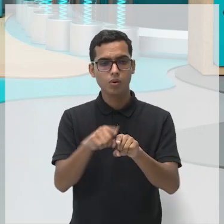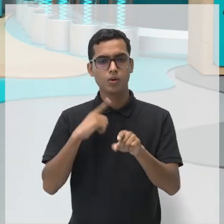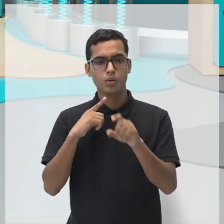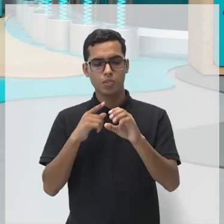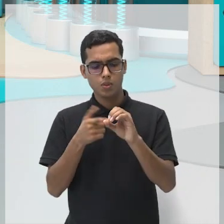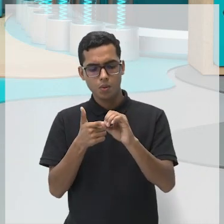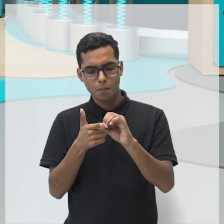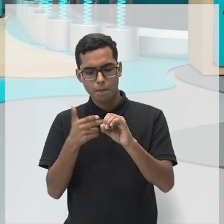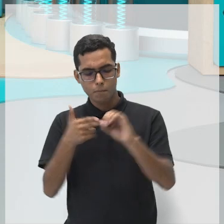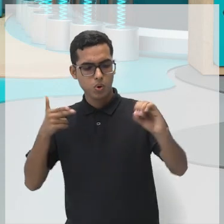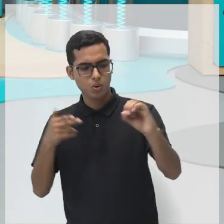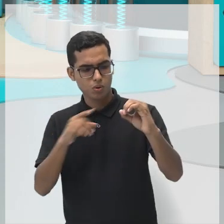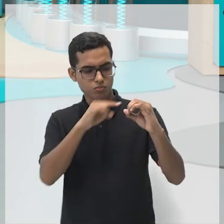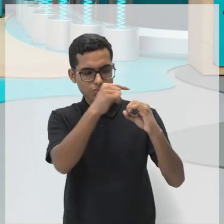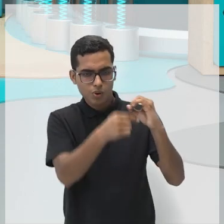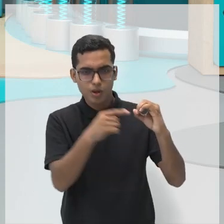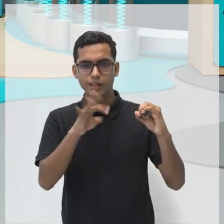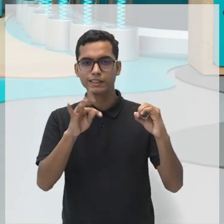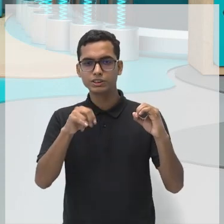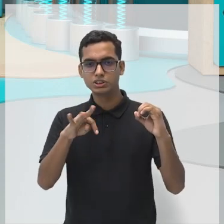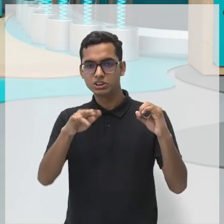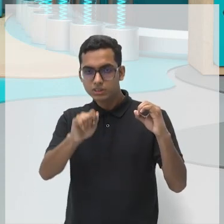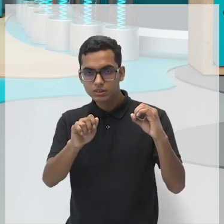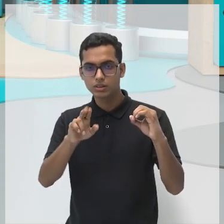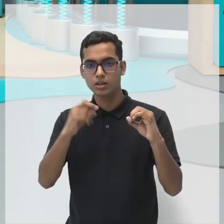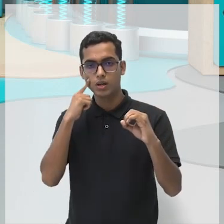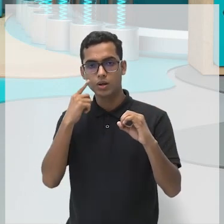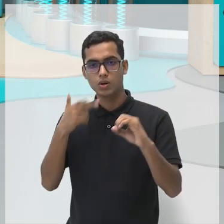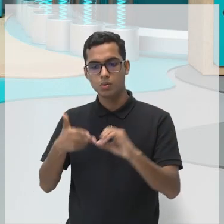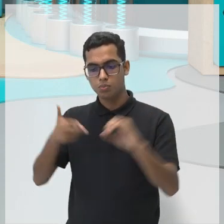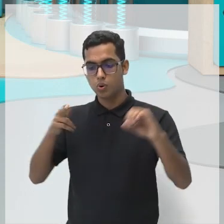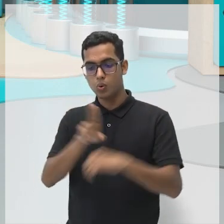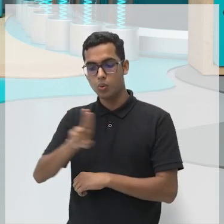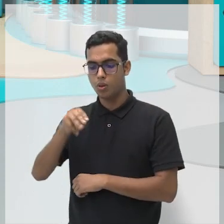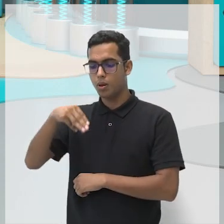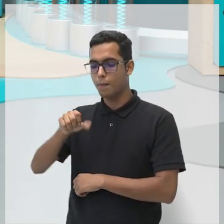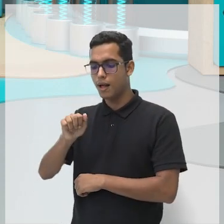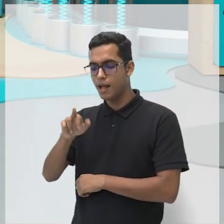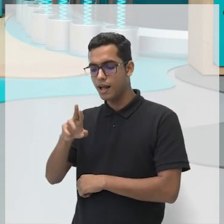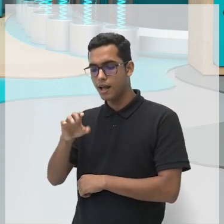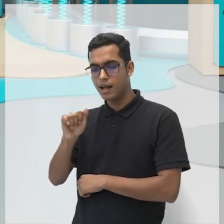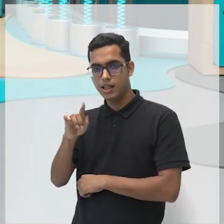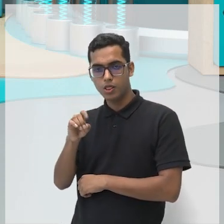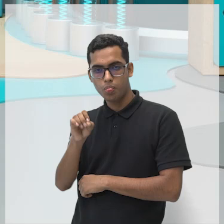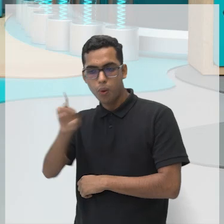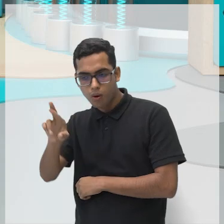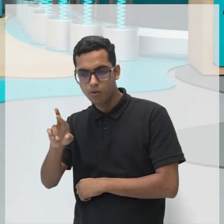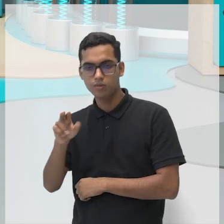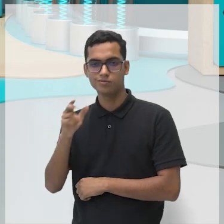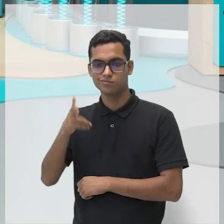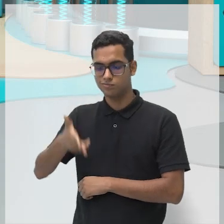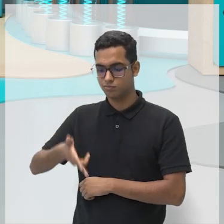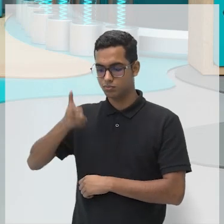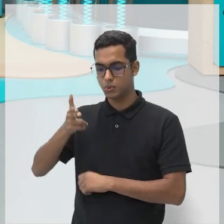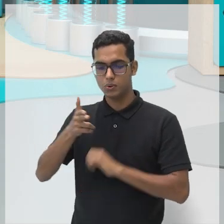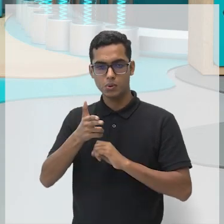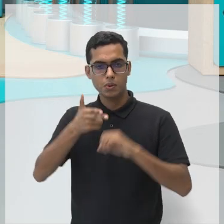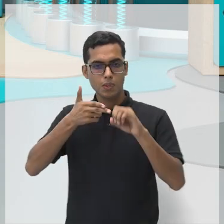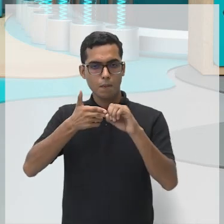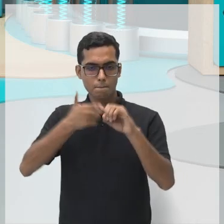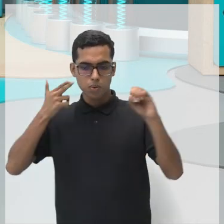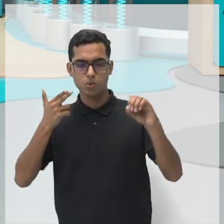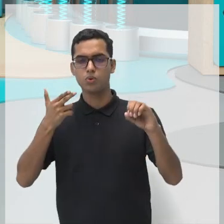de tinta, essas pistolas, e eu relembro para vocês que o nome é marcador, os marcadores, eles, por conta da